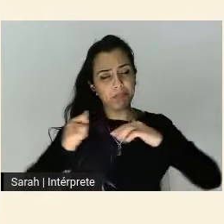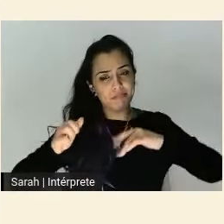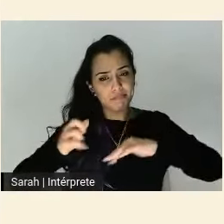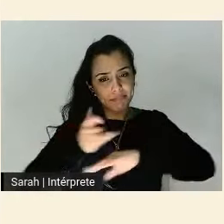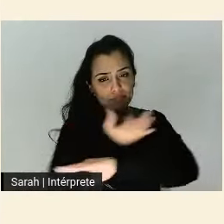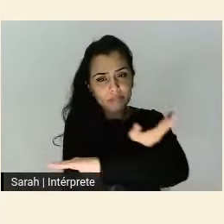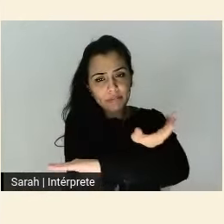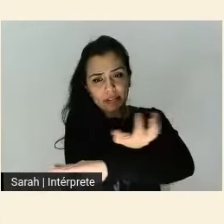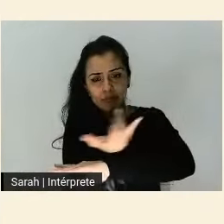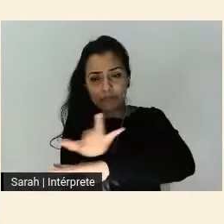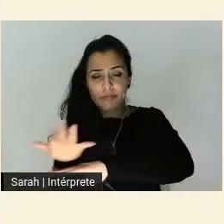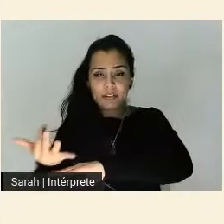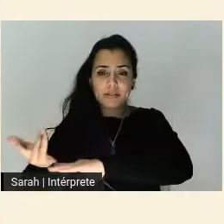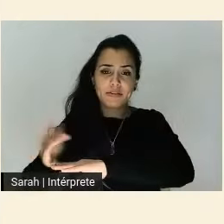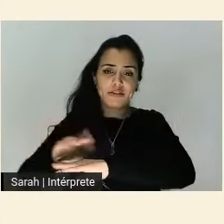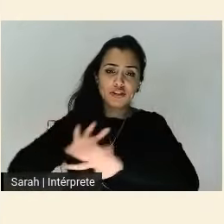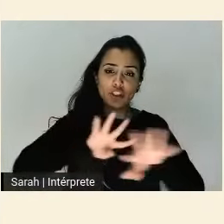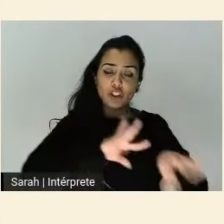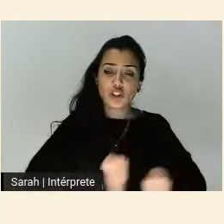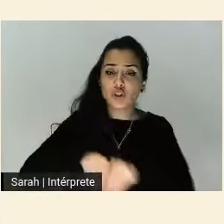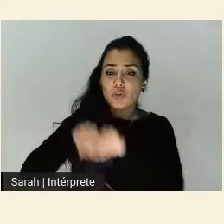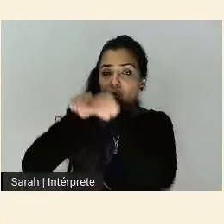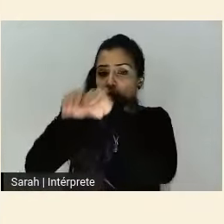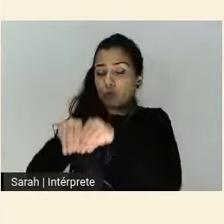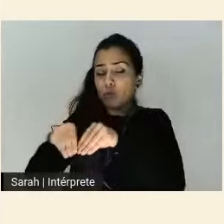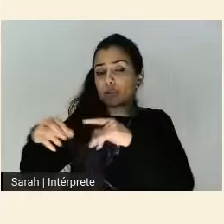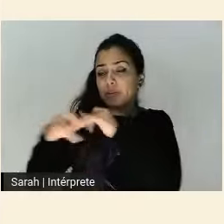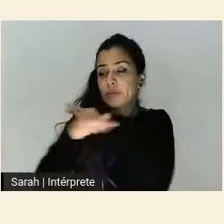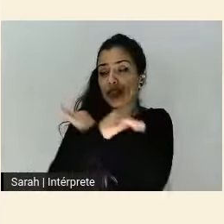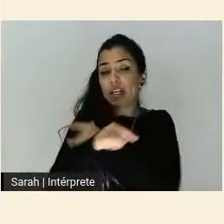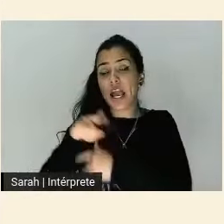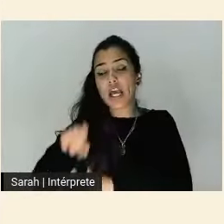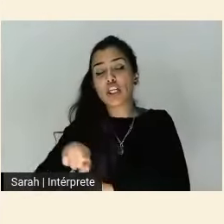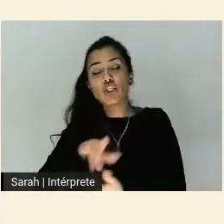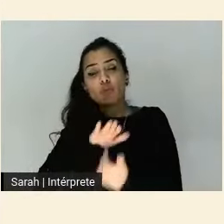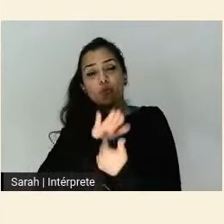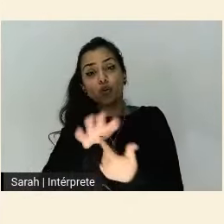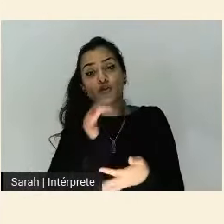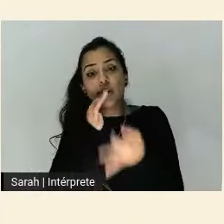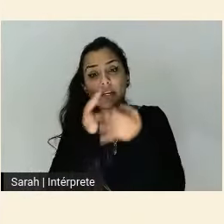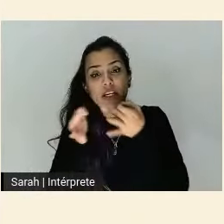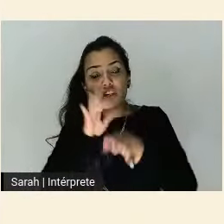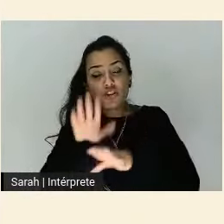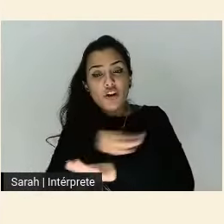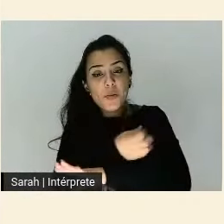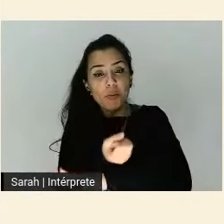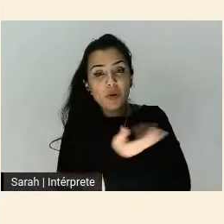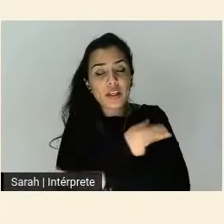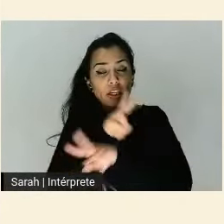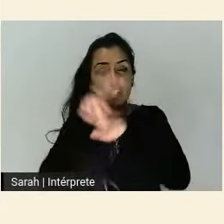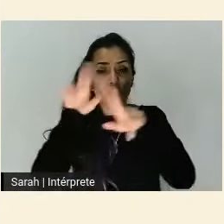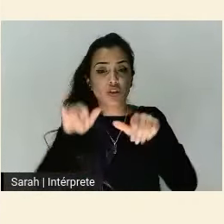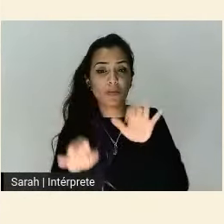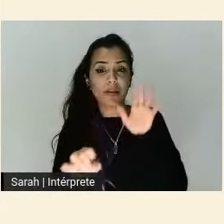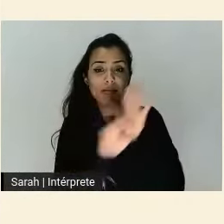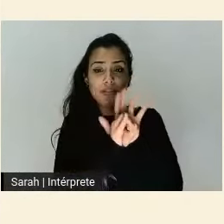movimento transformou Macunaíma no ícone da crítica moderna ao velho tema da identidade